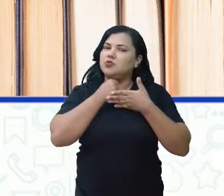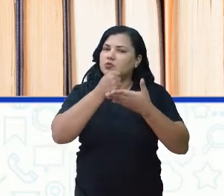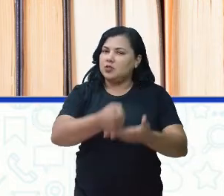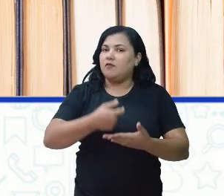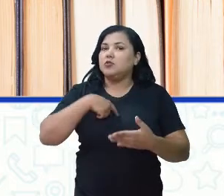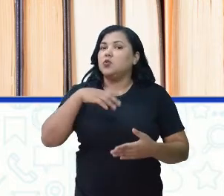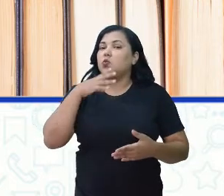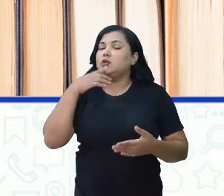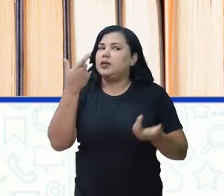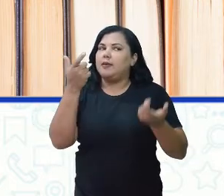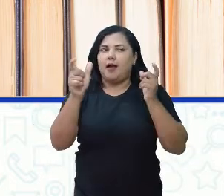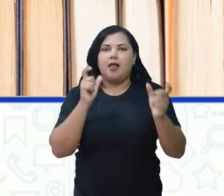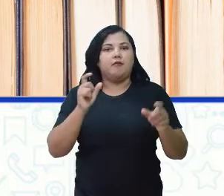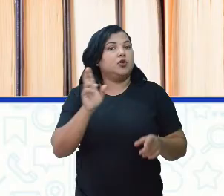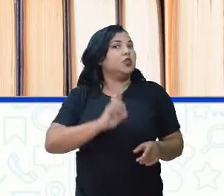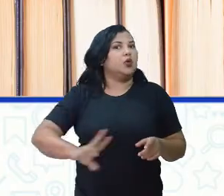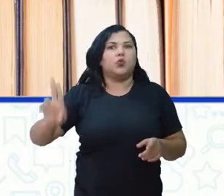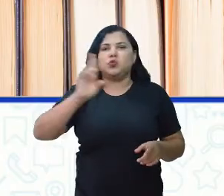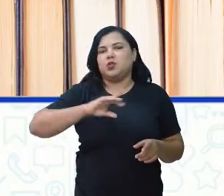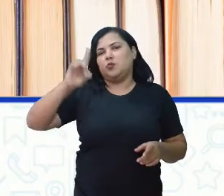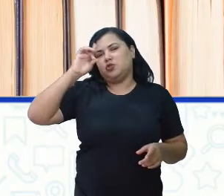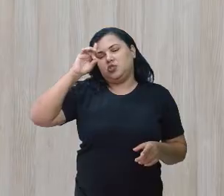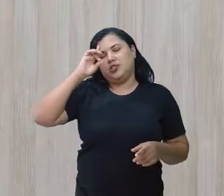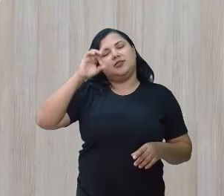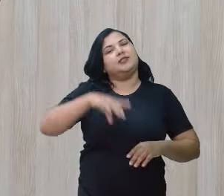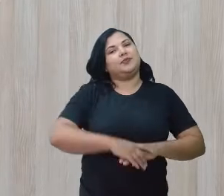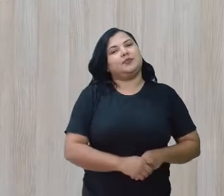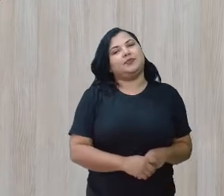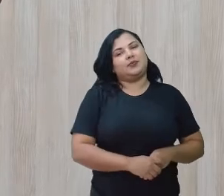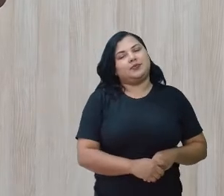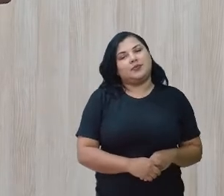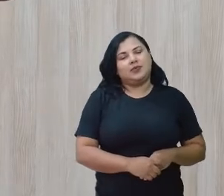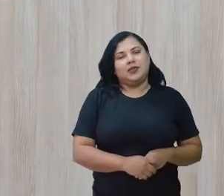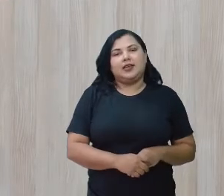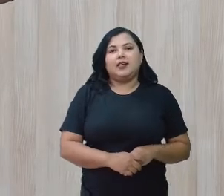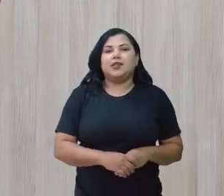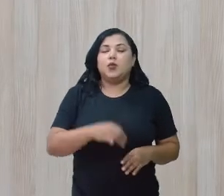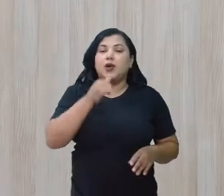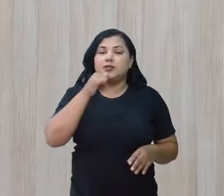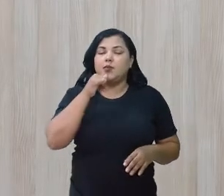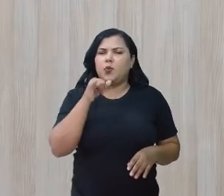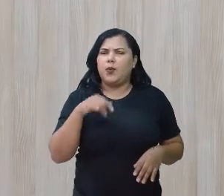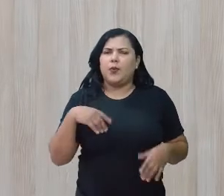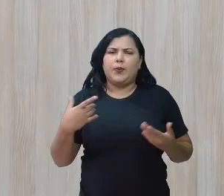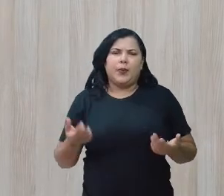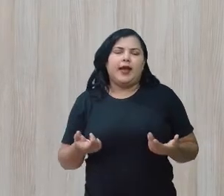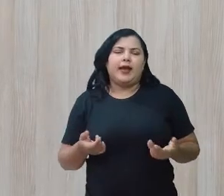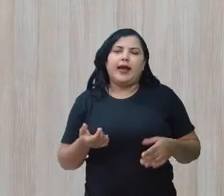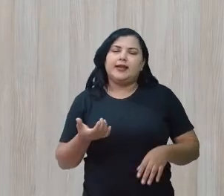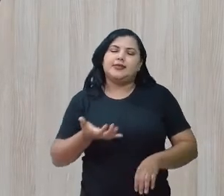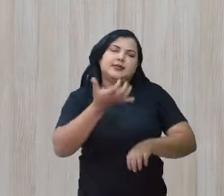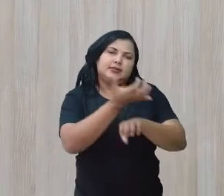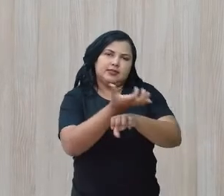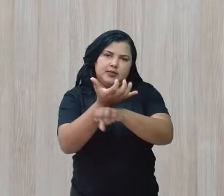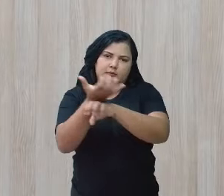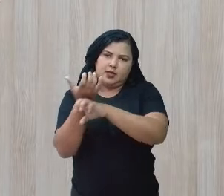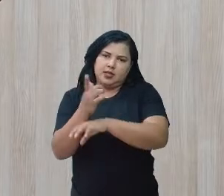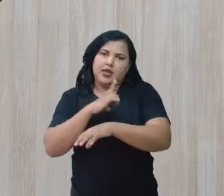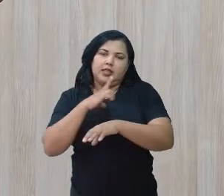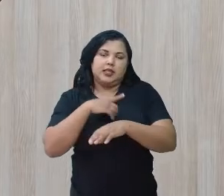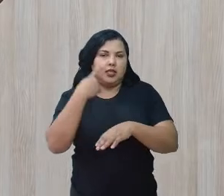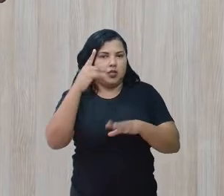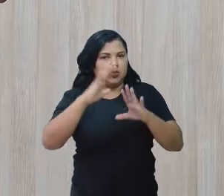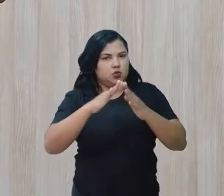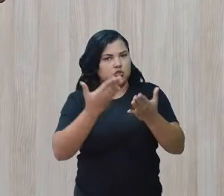nosso cotidiano. E aí é uma parte muito específica. Por exemplo, cada matéria que você tem na escola tem os